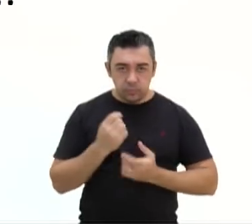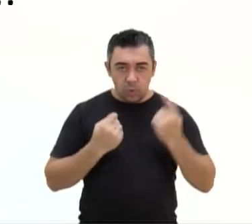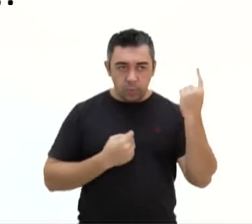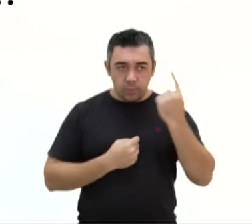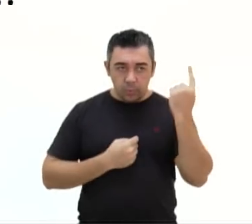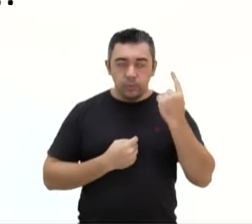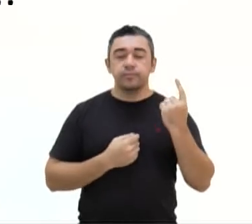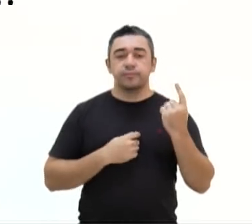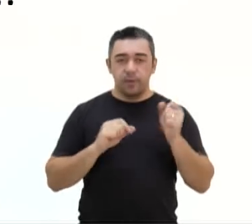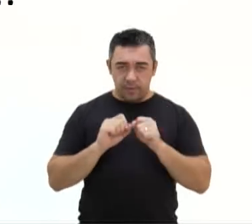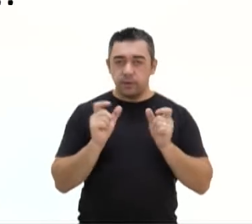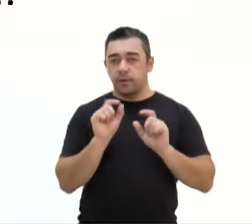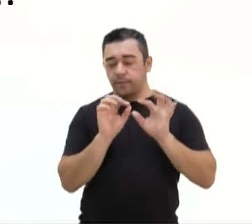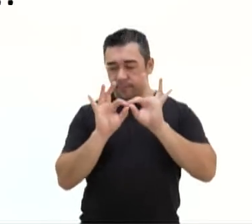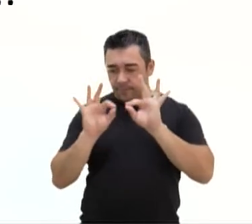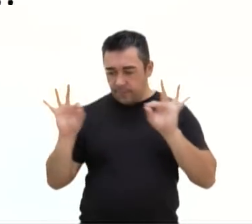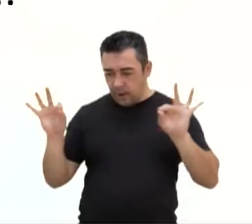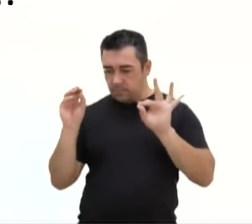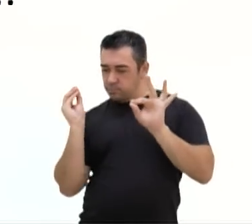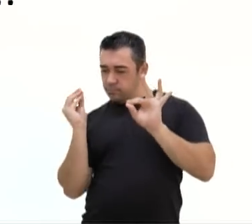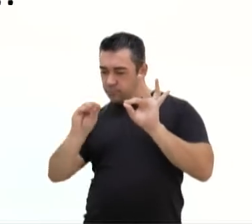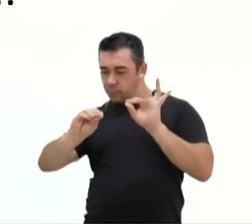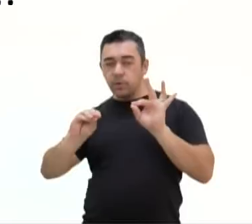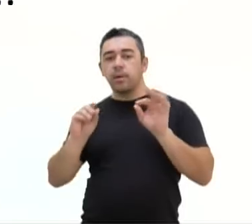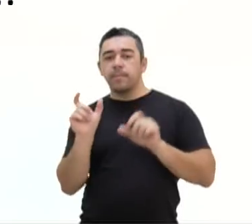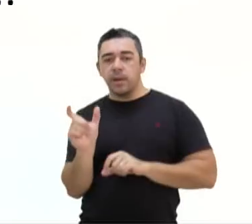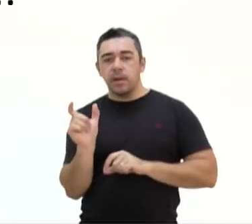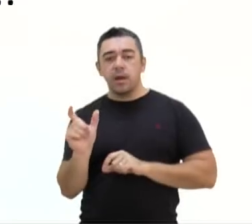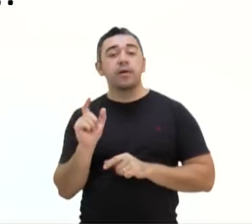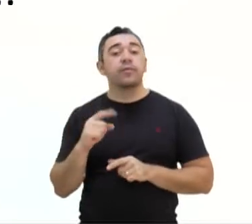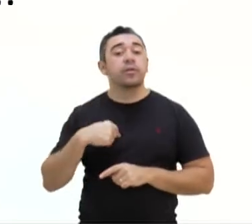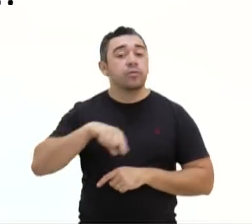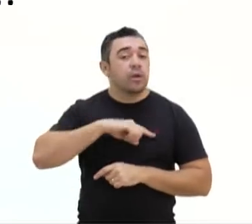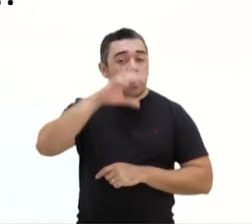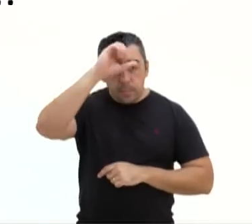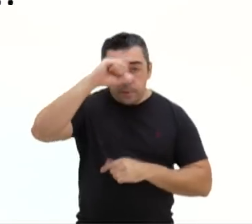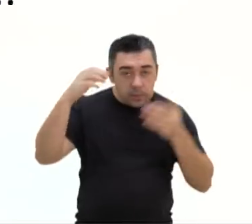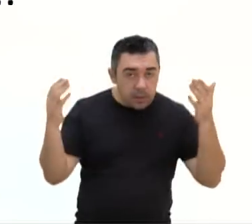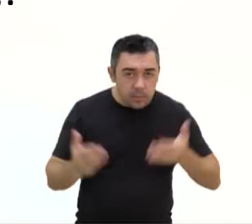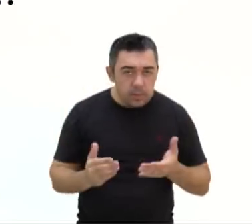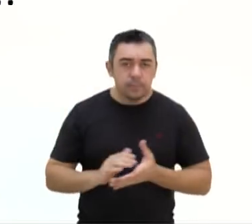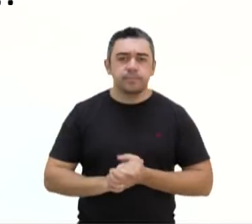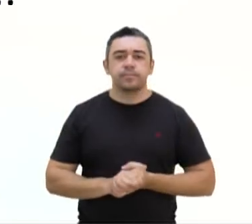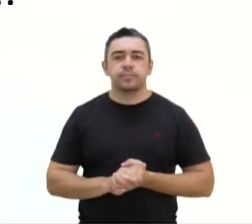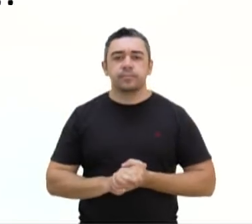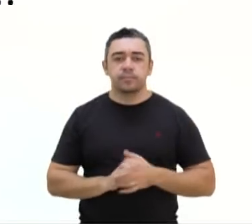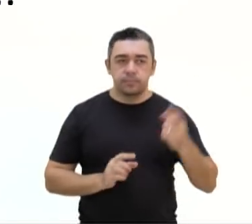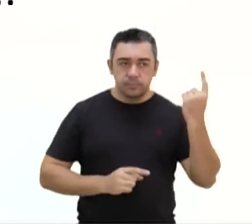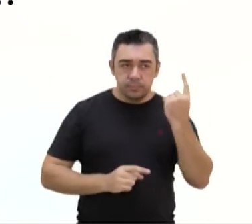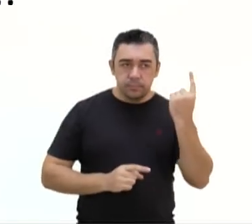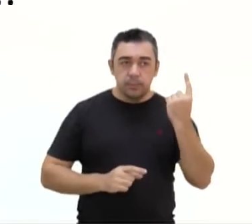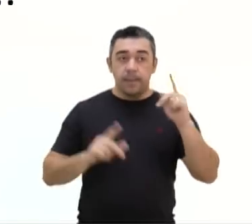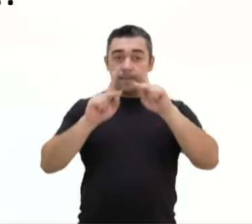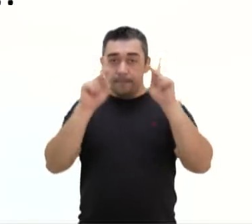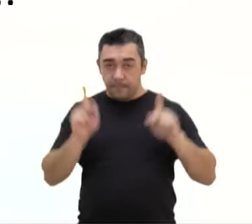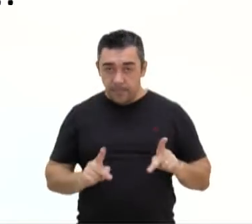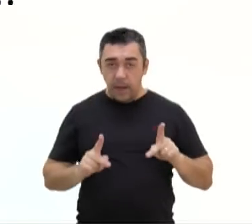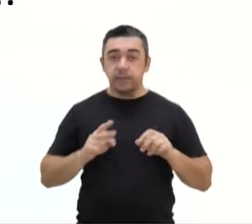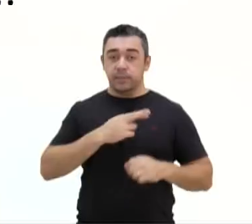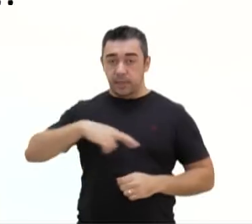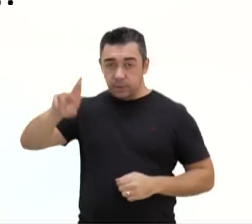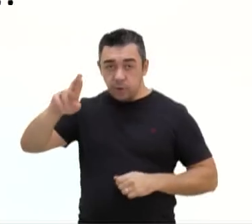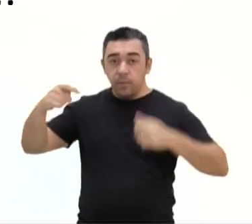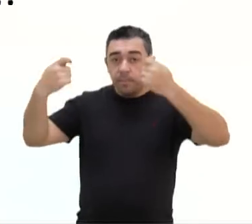as frases abaixo, segundo o que nós aprendemos até agora nesta aula. Para haver paz entre as religiões,